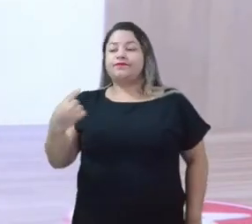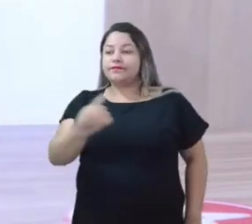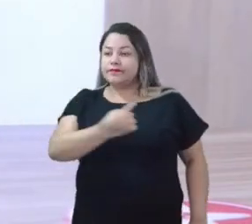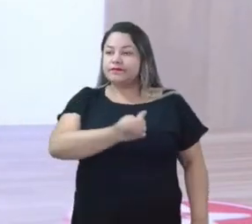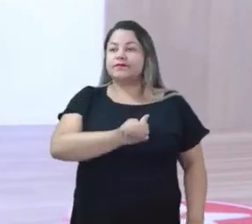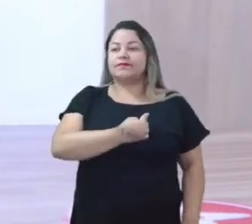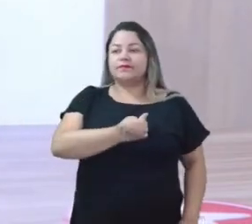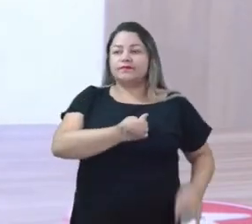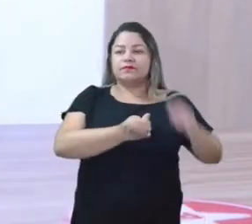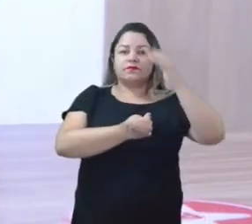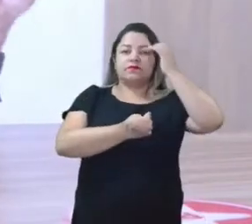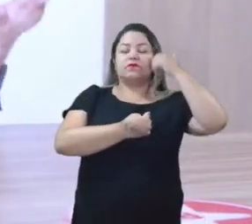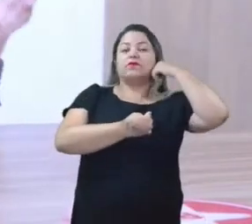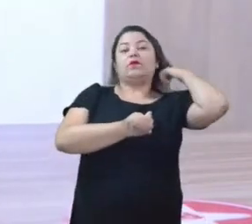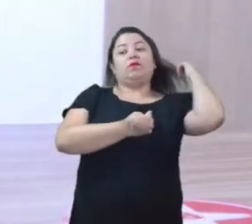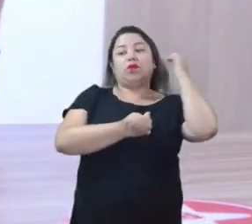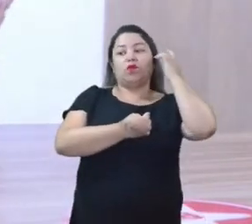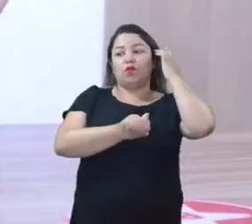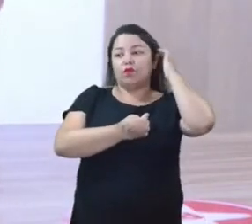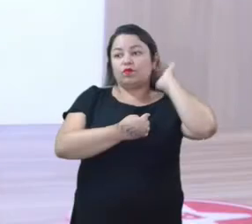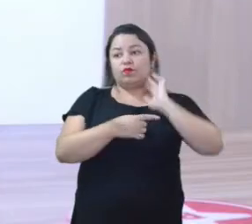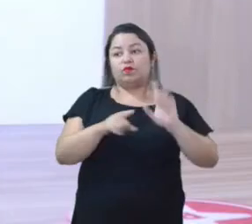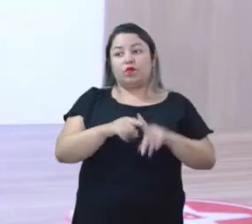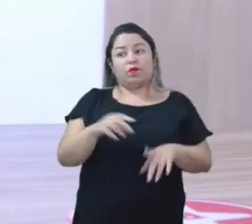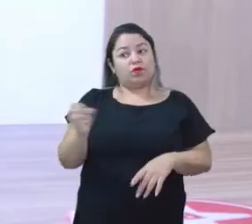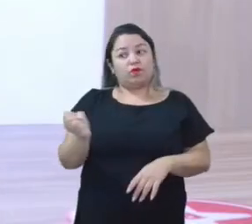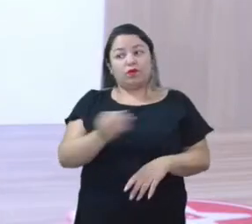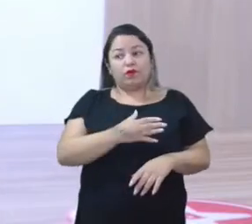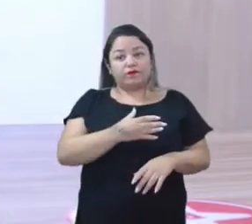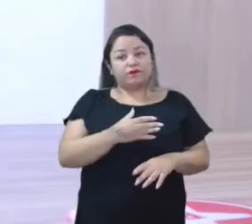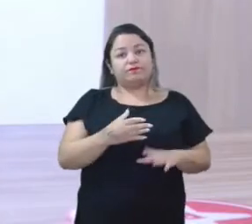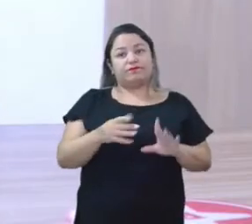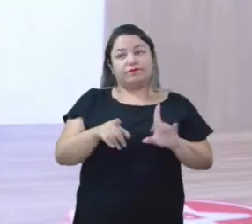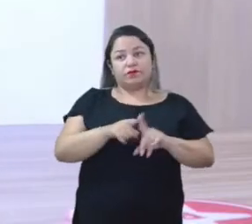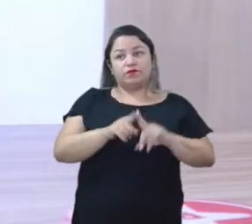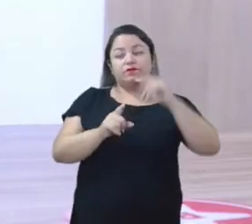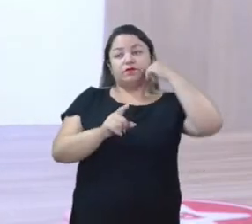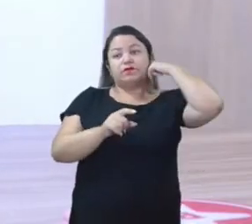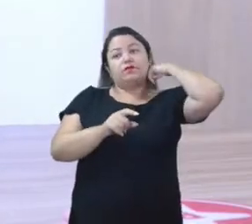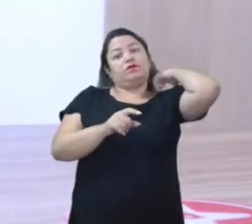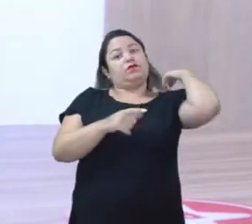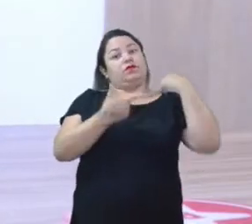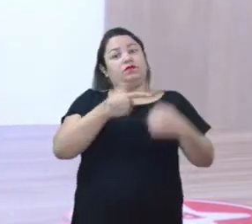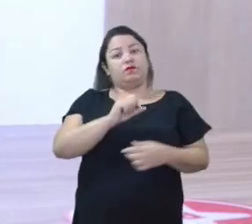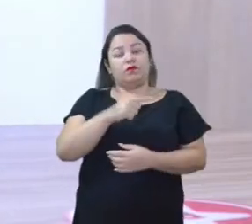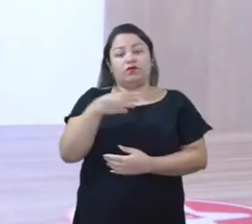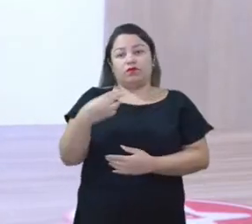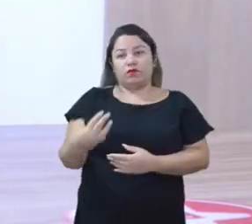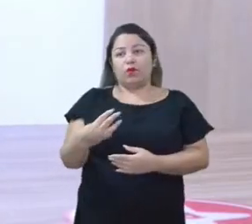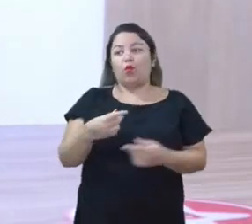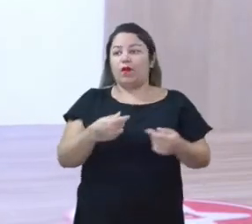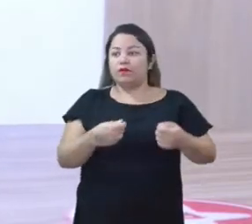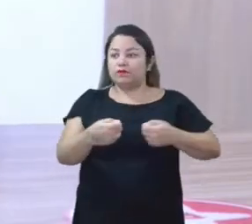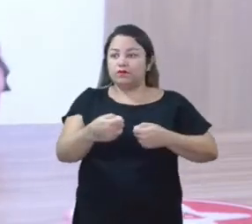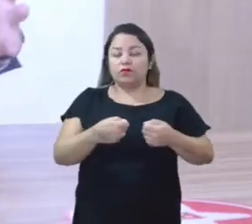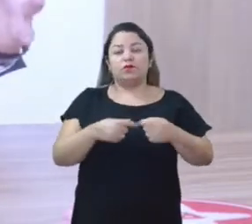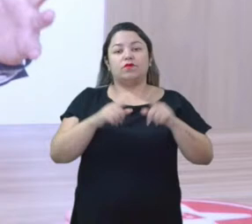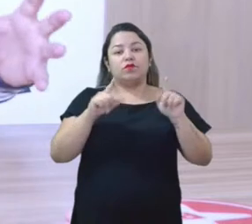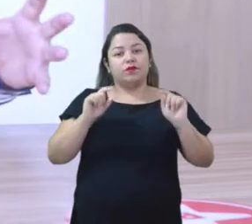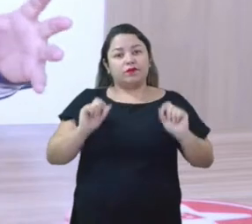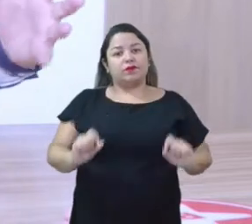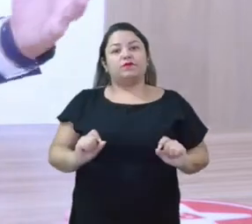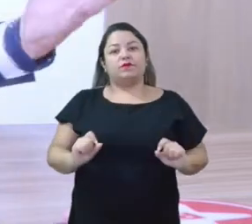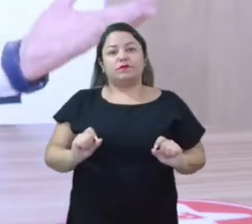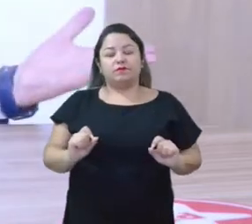constituímos um novo parlamento, uma nova composição, aí sim, em 2023, eu articulei